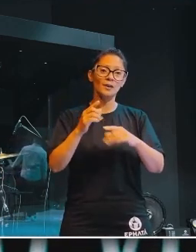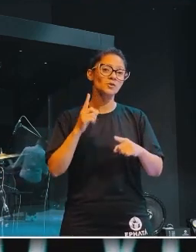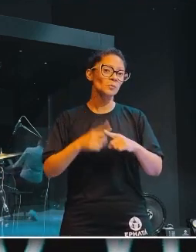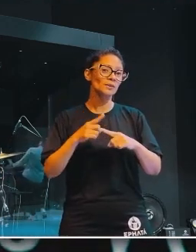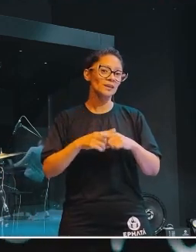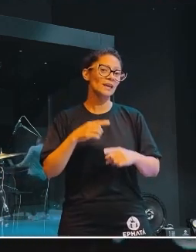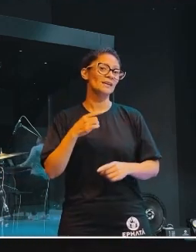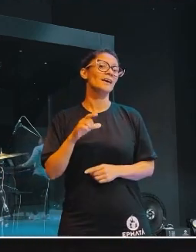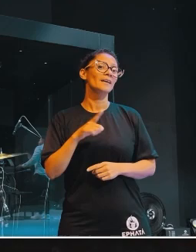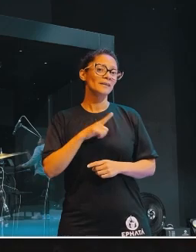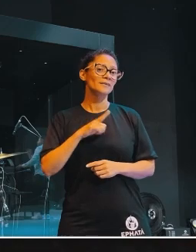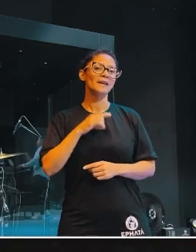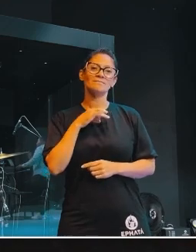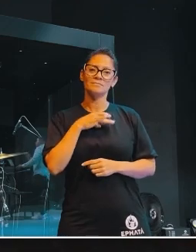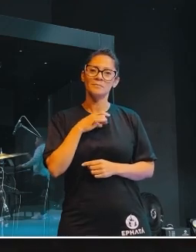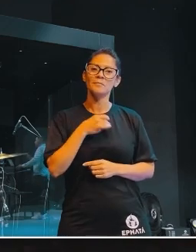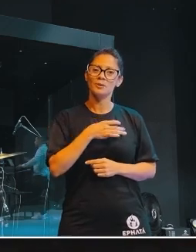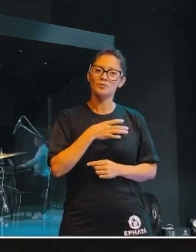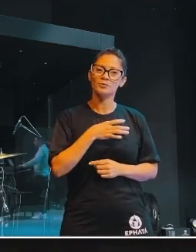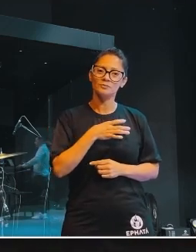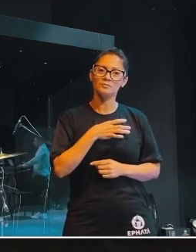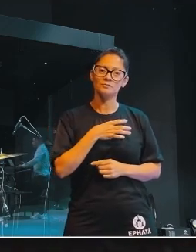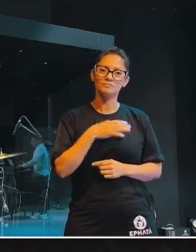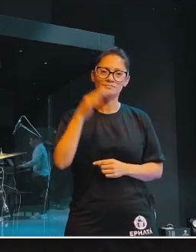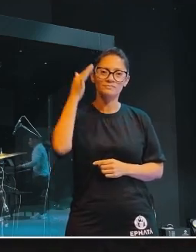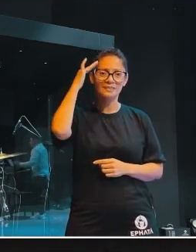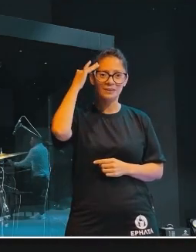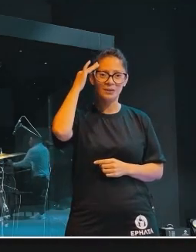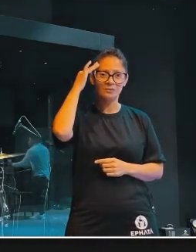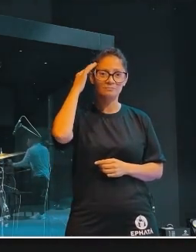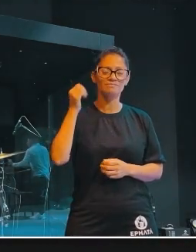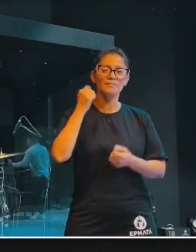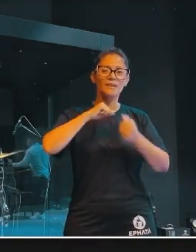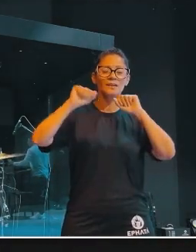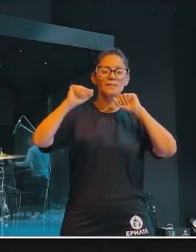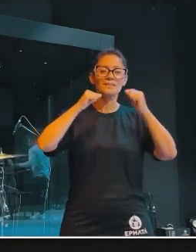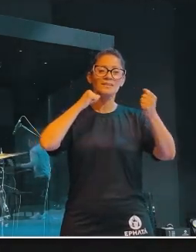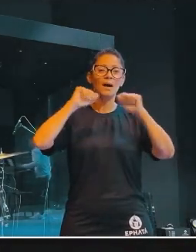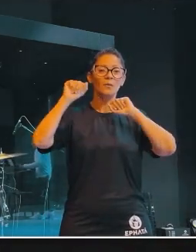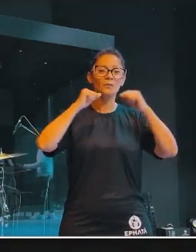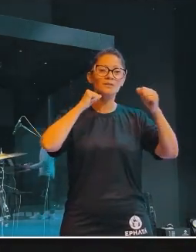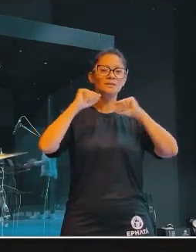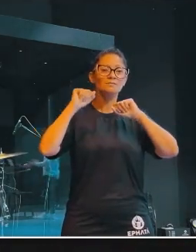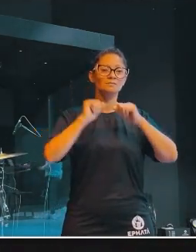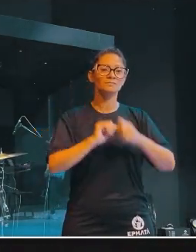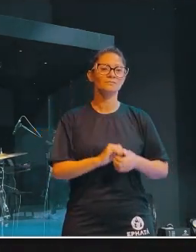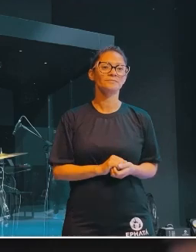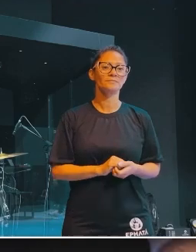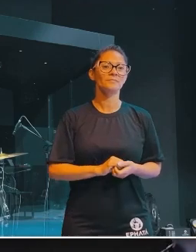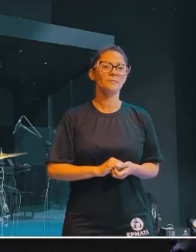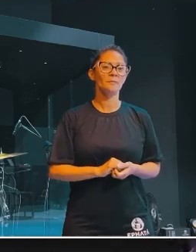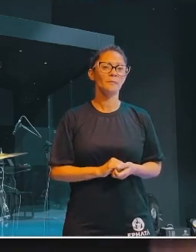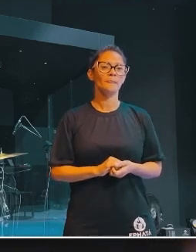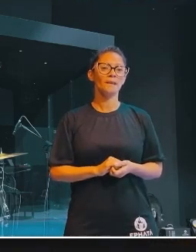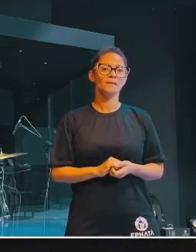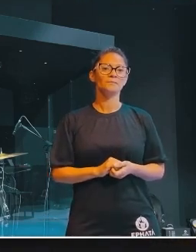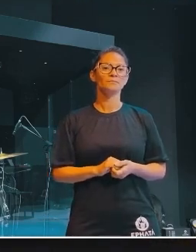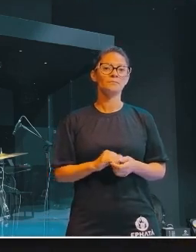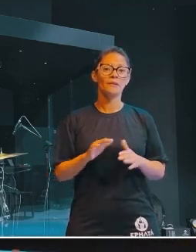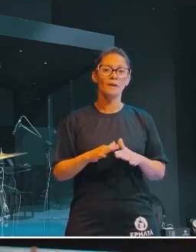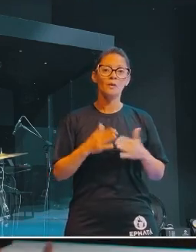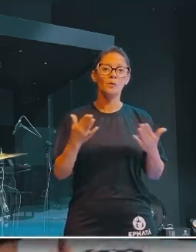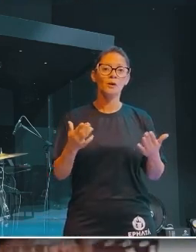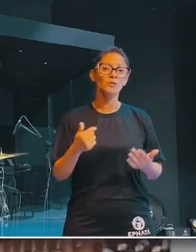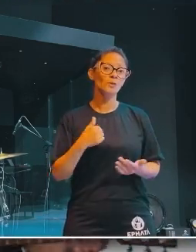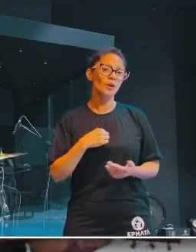medo. Salmo 56, 3, o salmista vai dizer: quando eu estiver